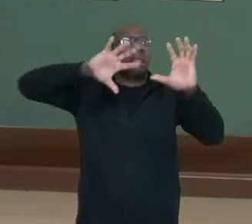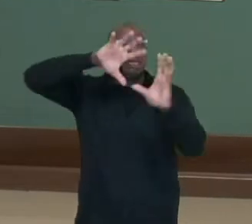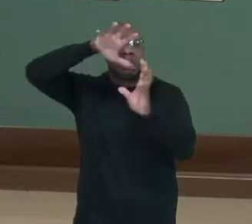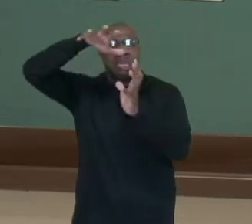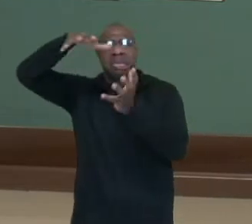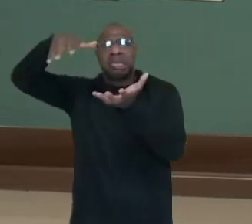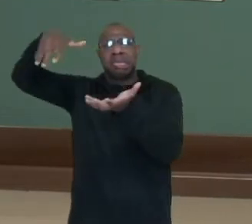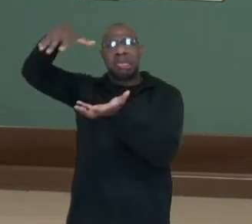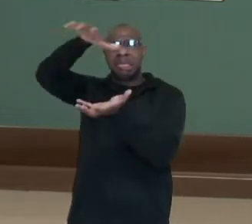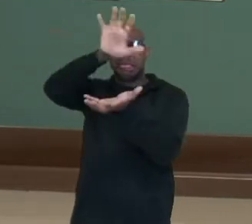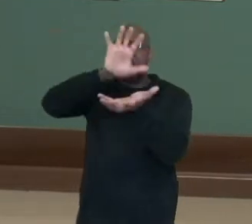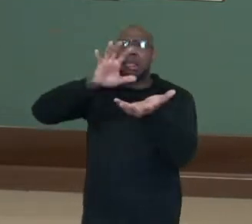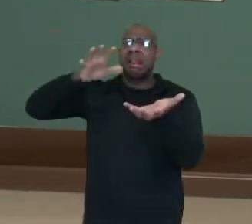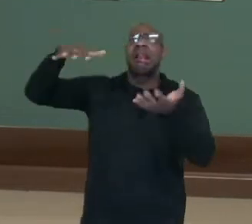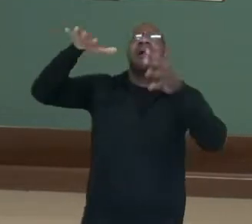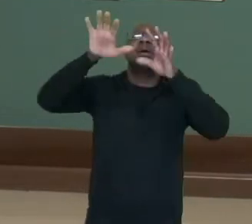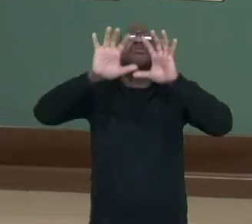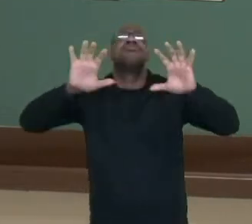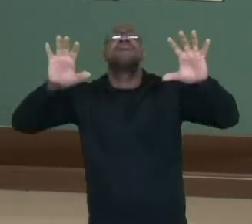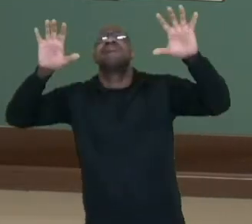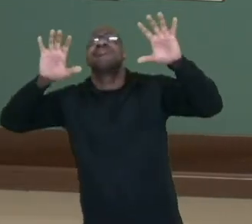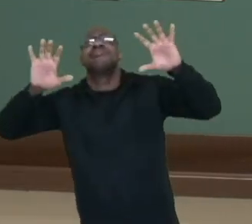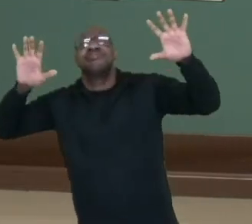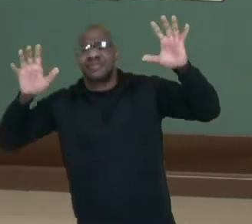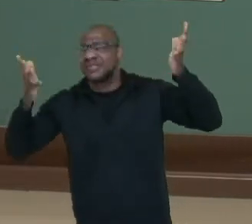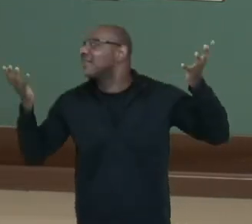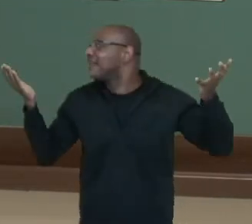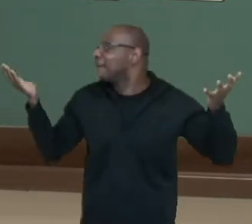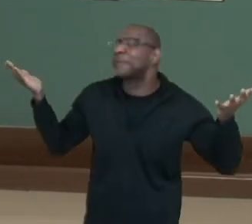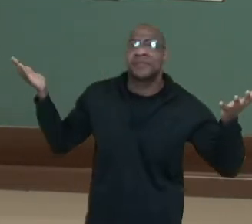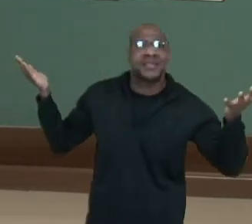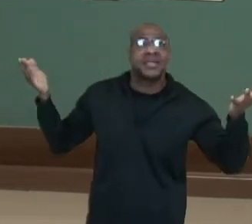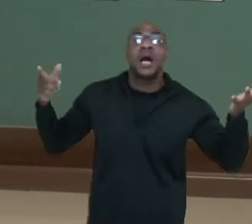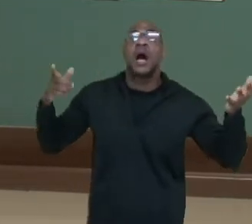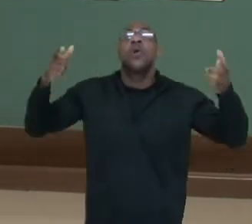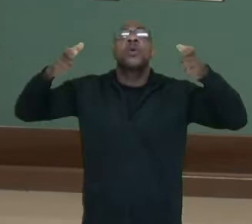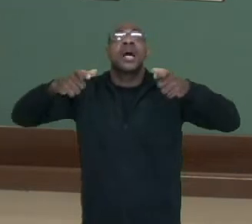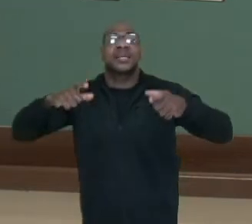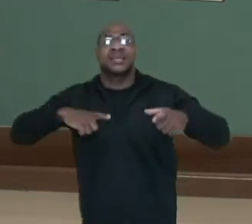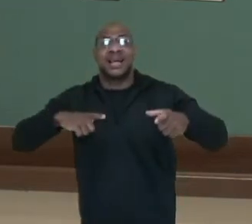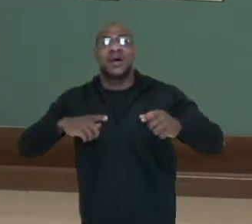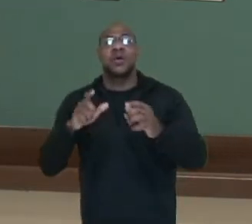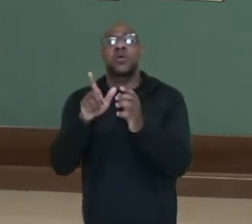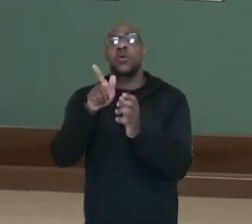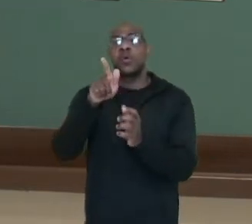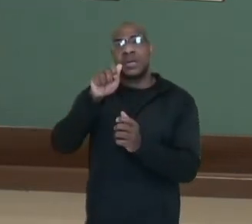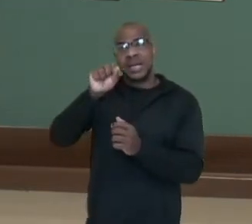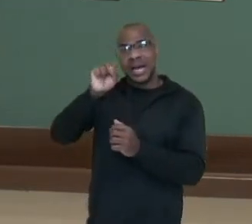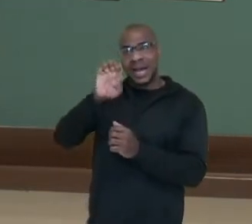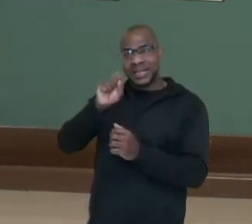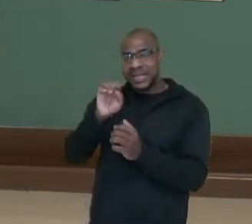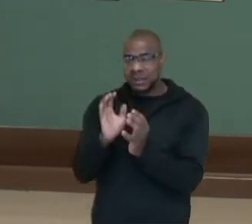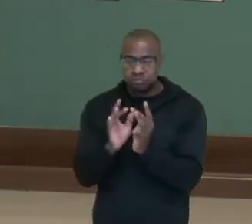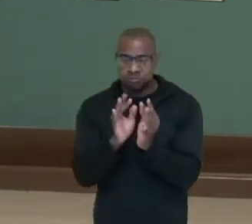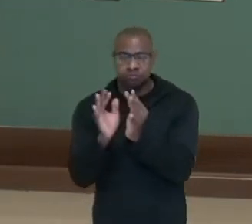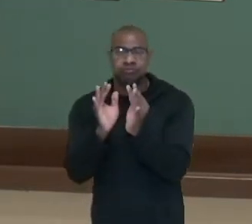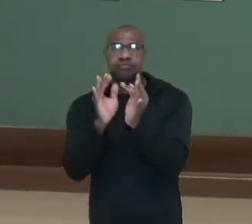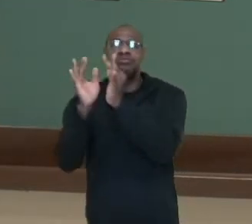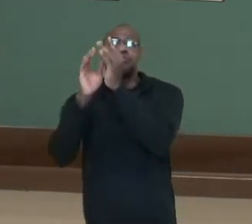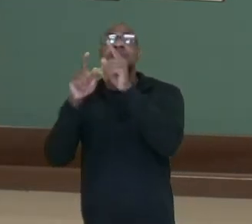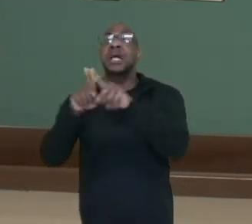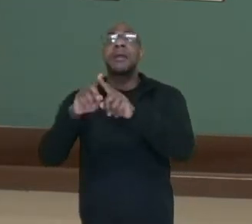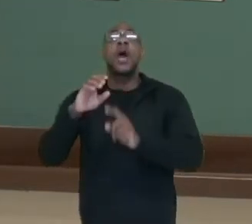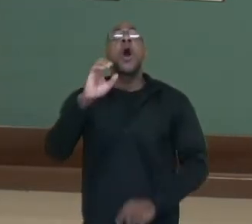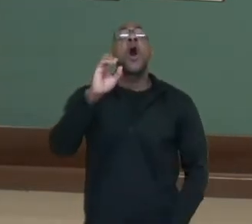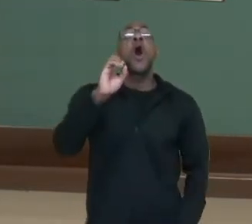Essa região onde está presente ali, né? Onde estão presentes os gases, né? Principalmente o oxigênio que